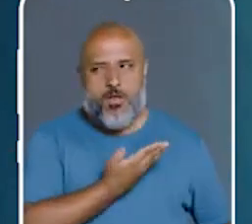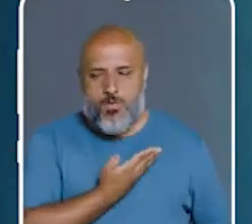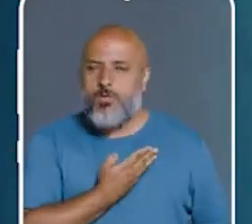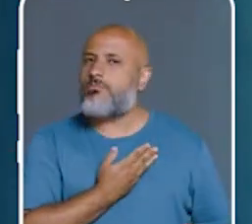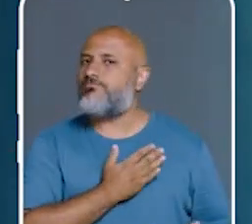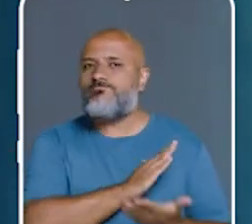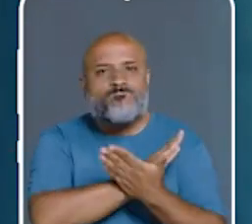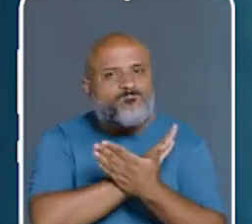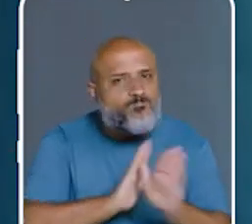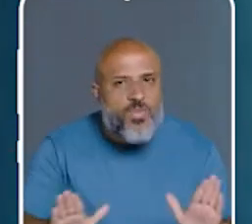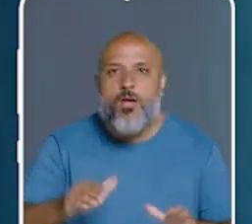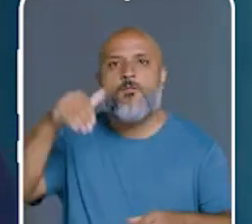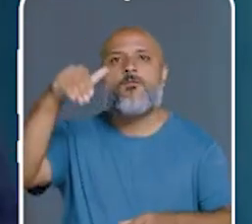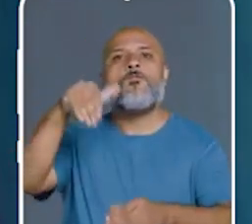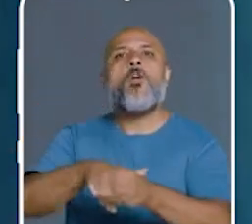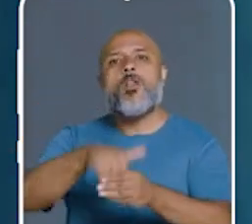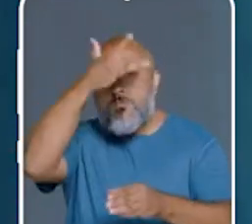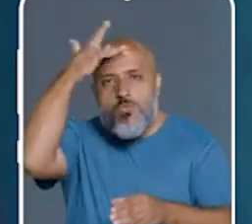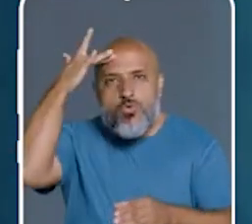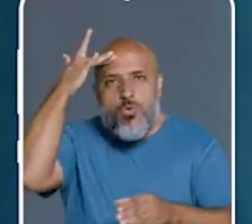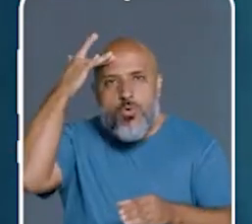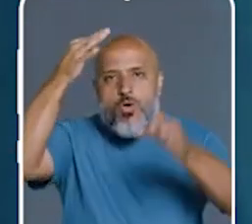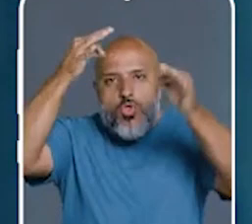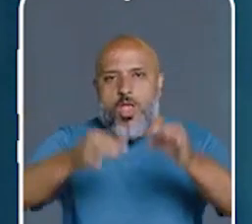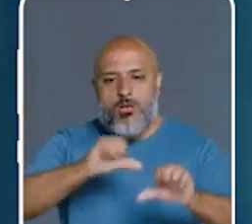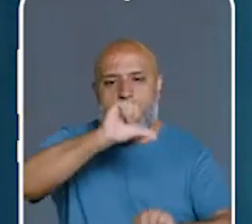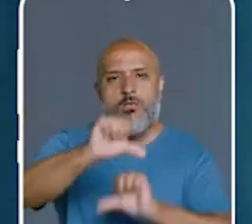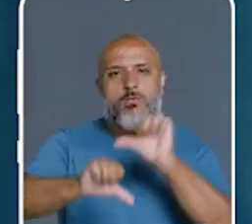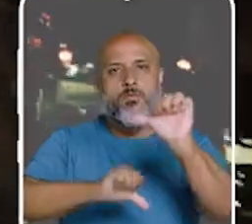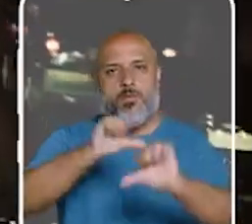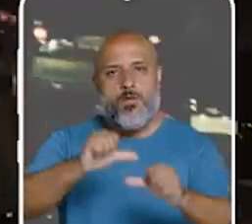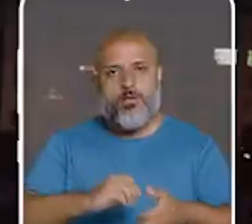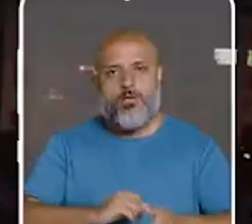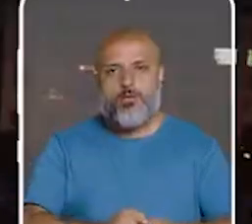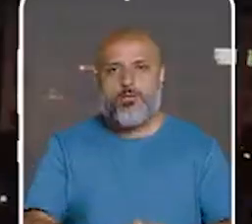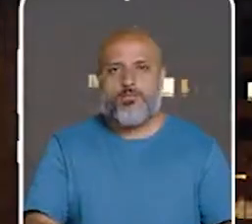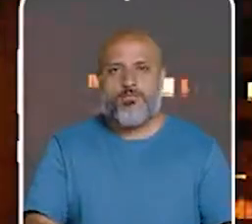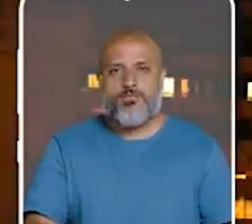familiares e amigos. É por aí, pelo voto em gente honesta, que começa a mudança.